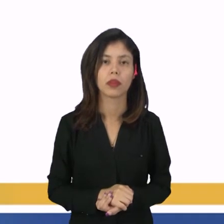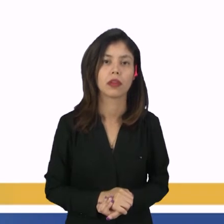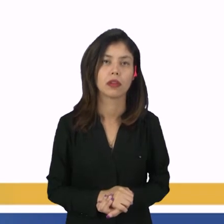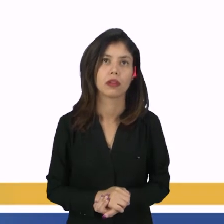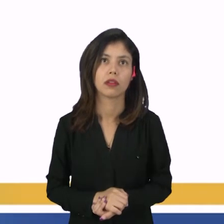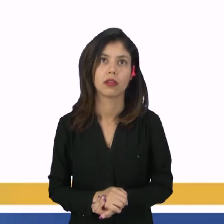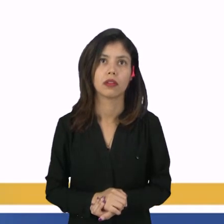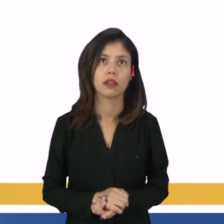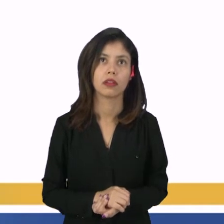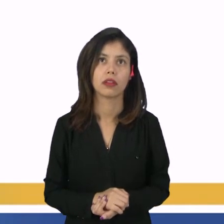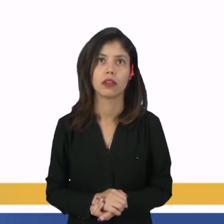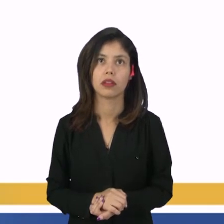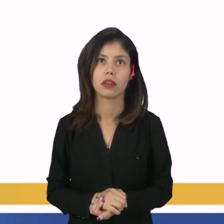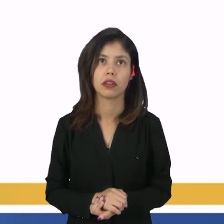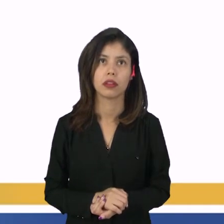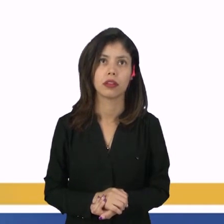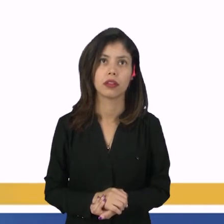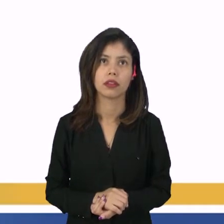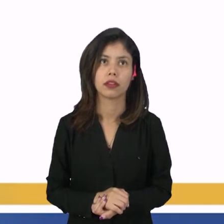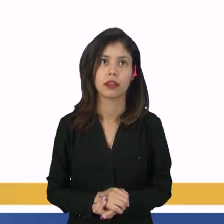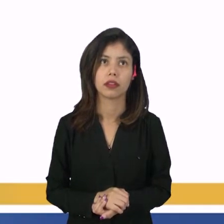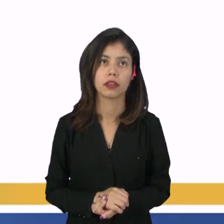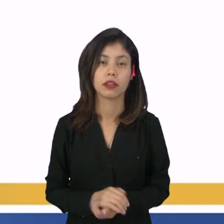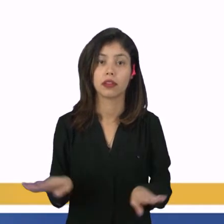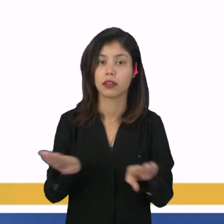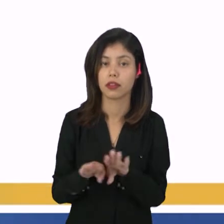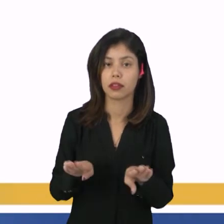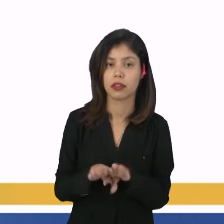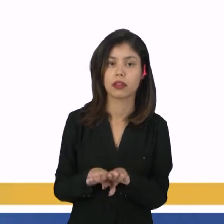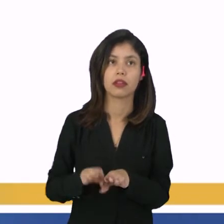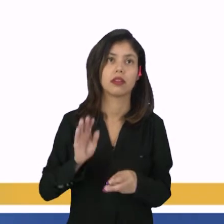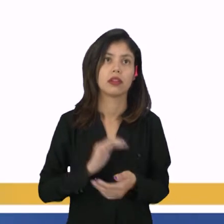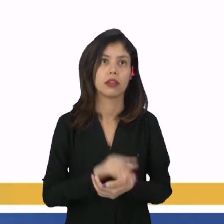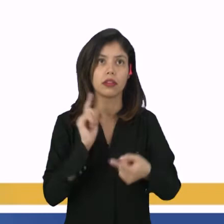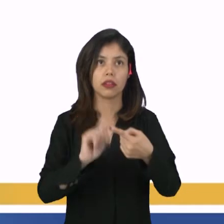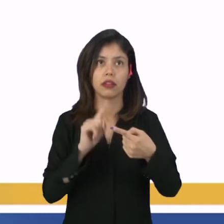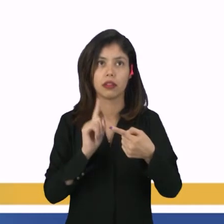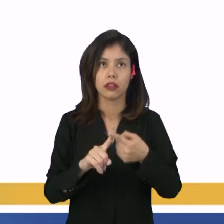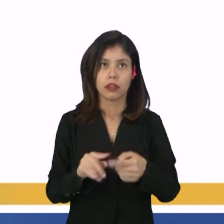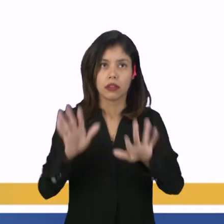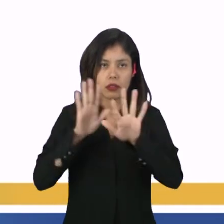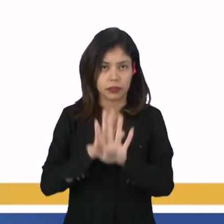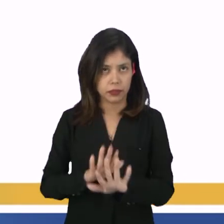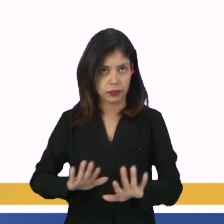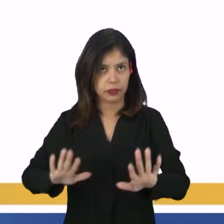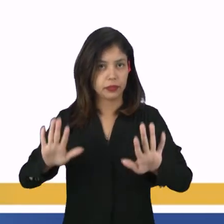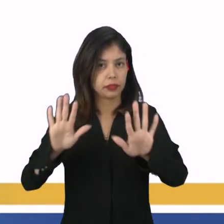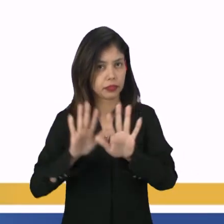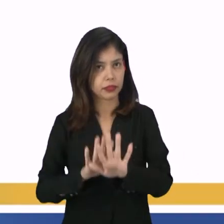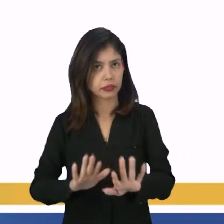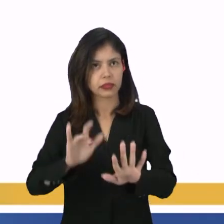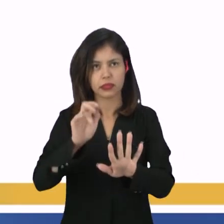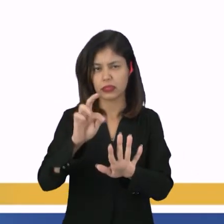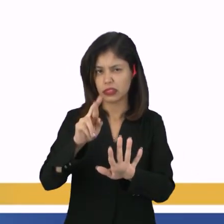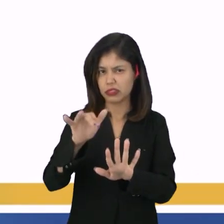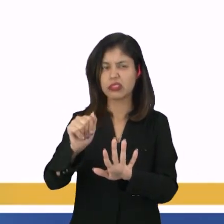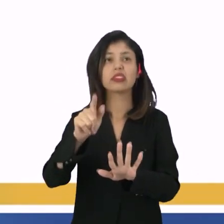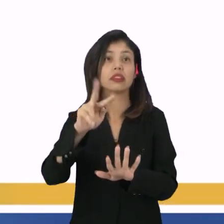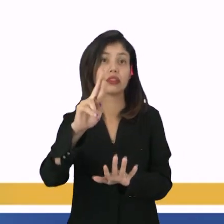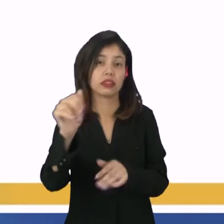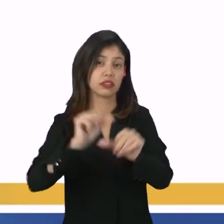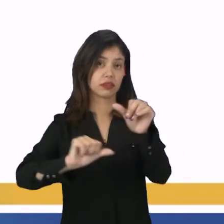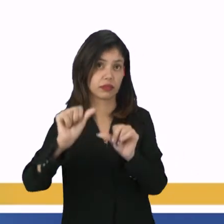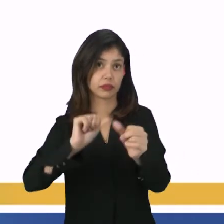Dicas para criar slides bonitos e eficazes também, tá? Primeiro, vá devagar com os efeitos e as